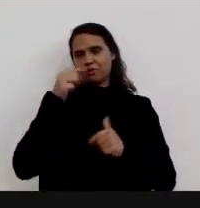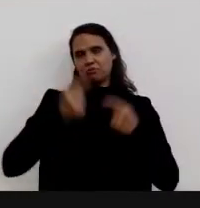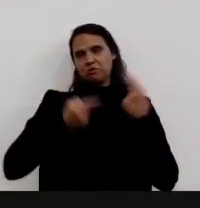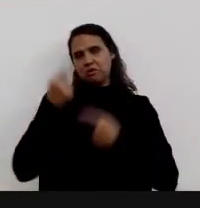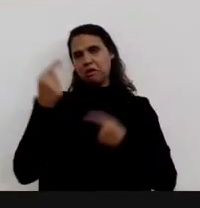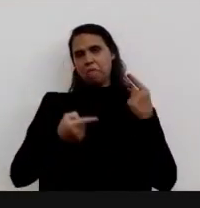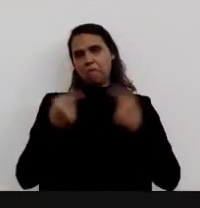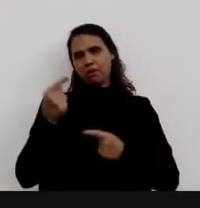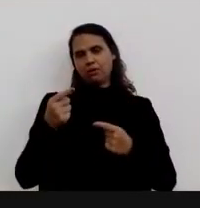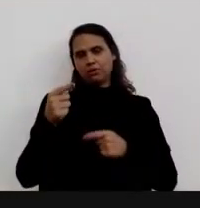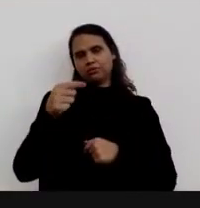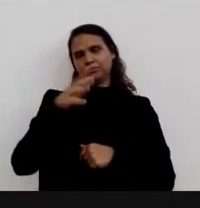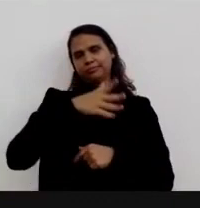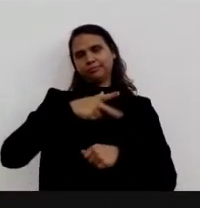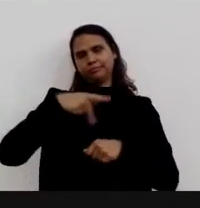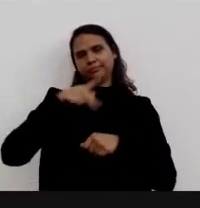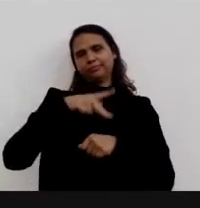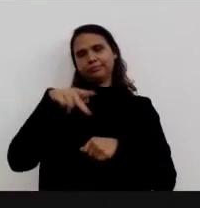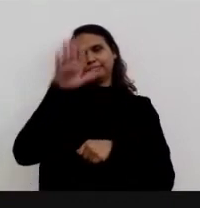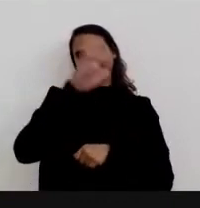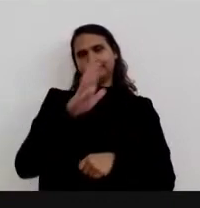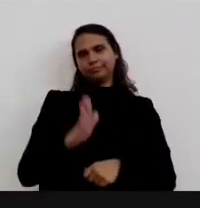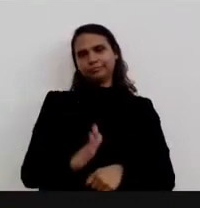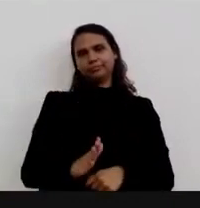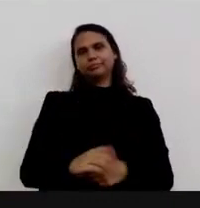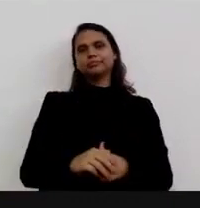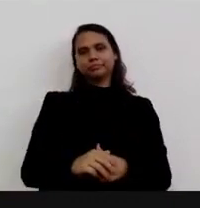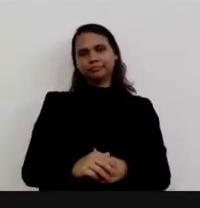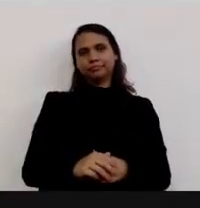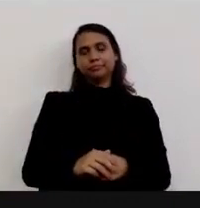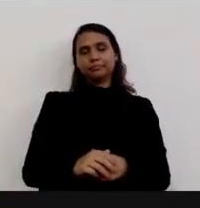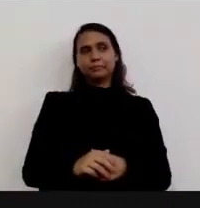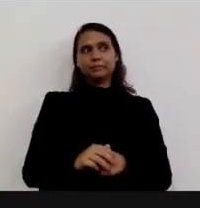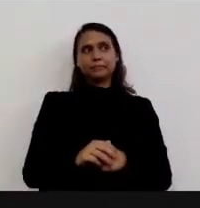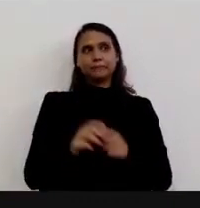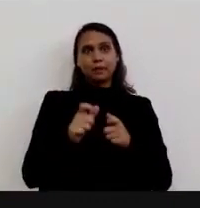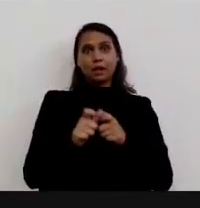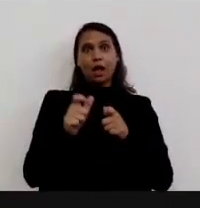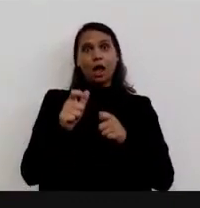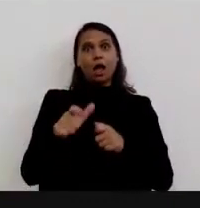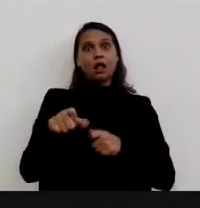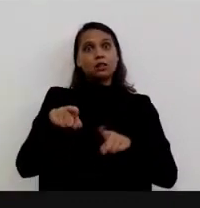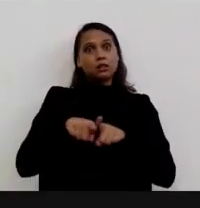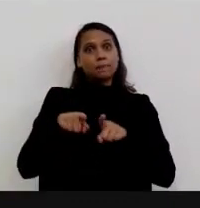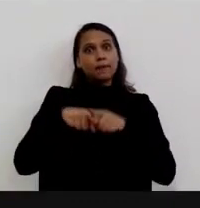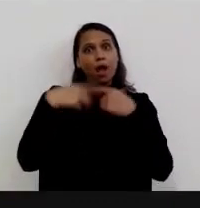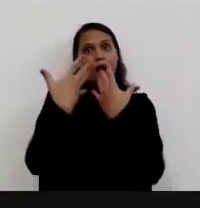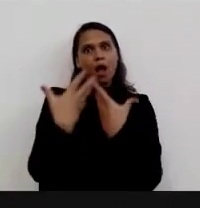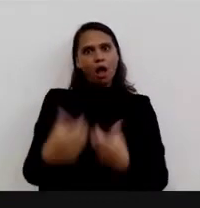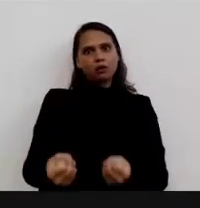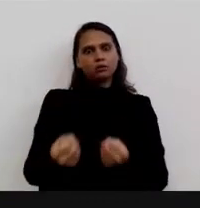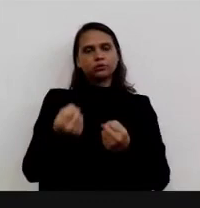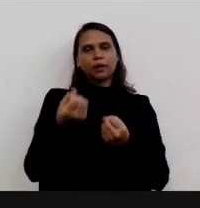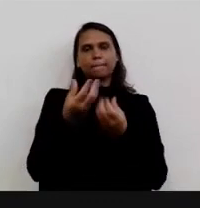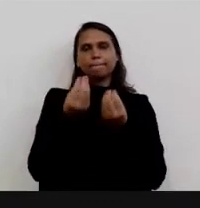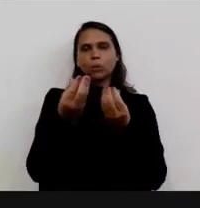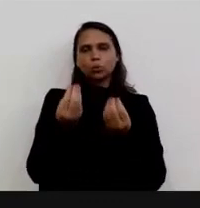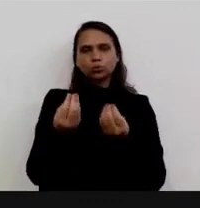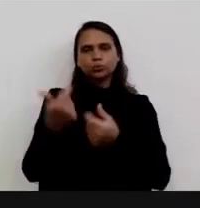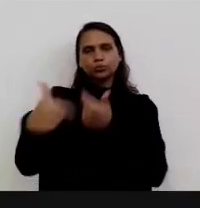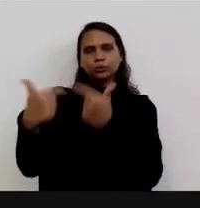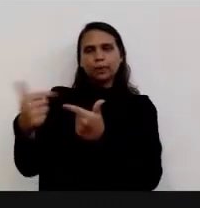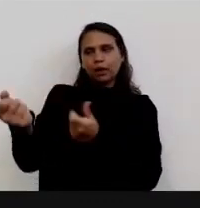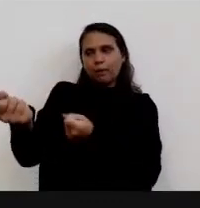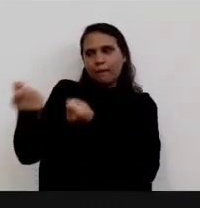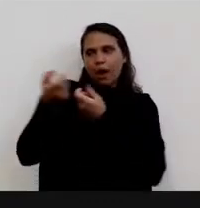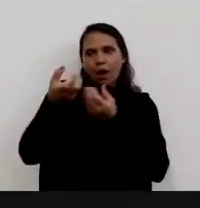nacionais, né, e a partir dessa necessidade de atender a crescente demanda, né, por transcrição e por registro oficial,